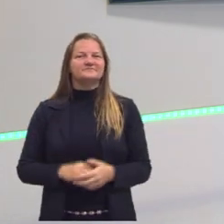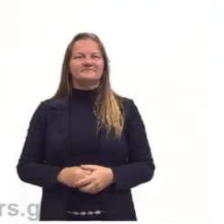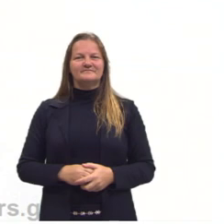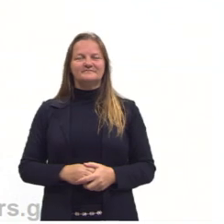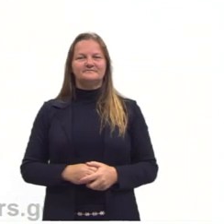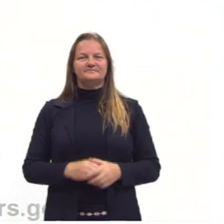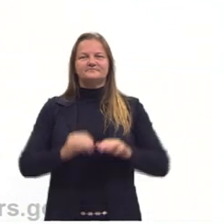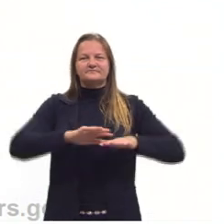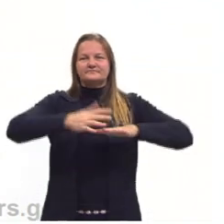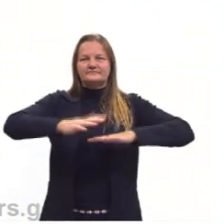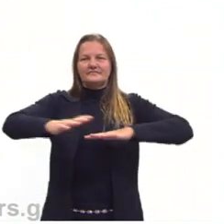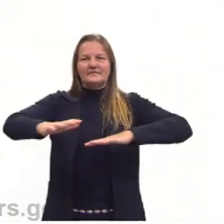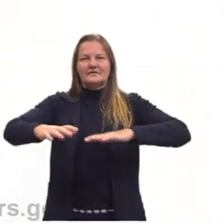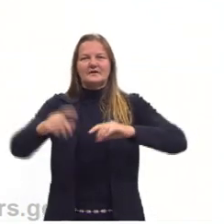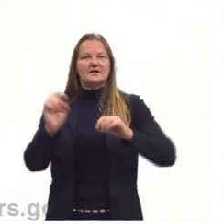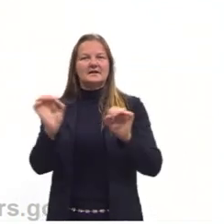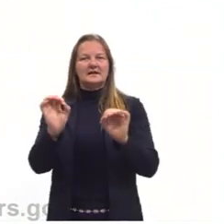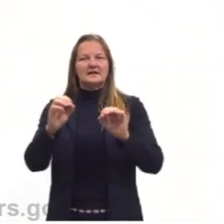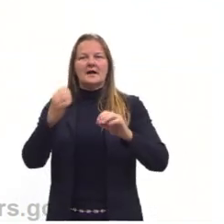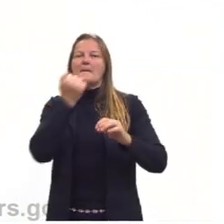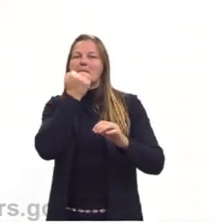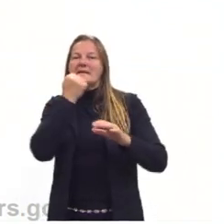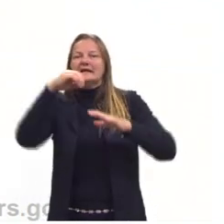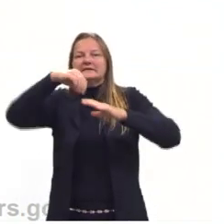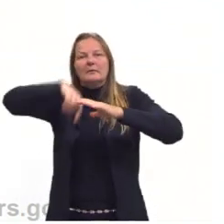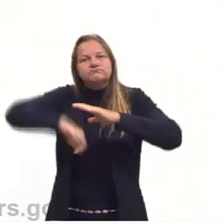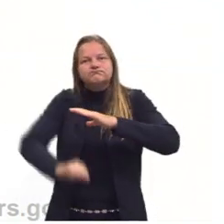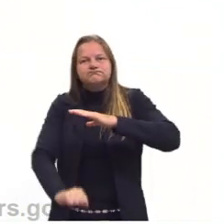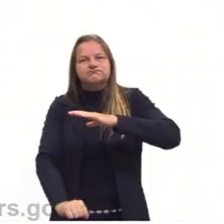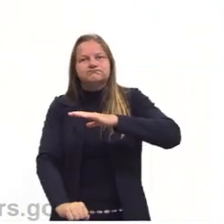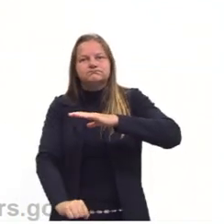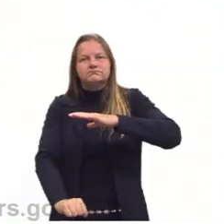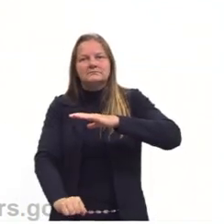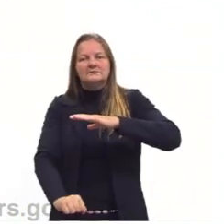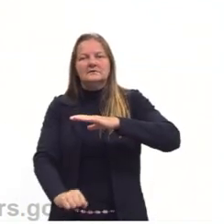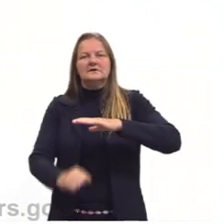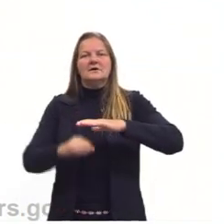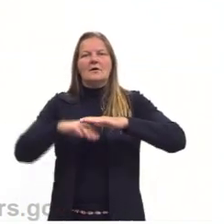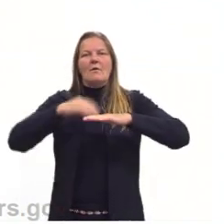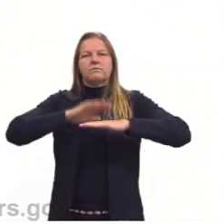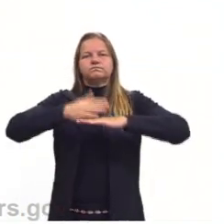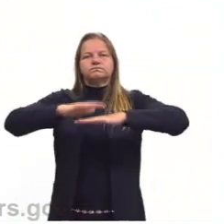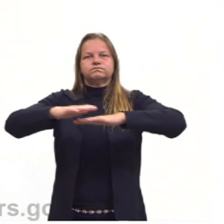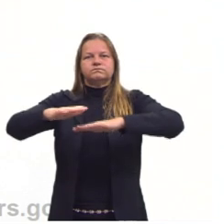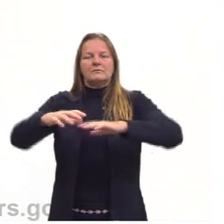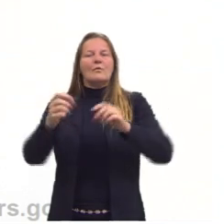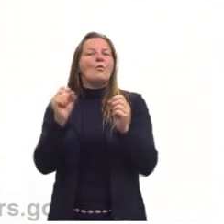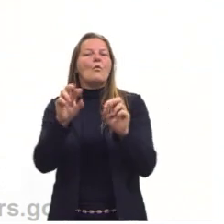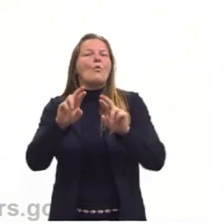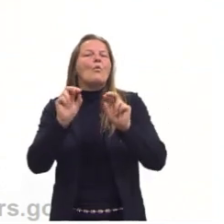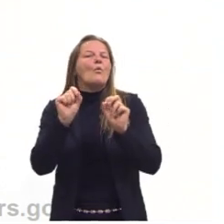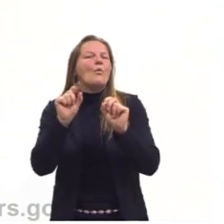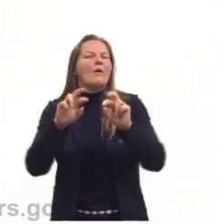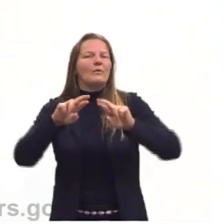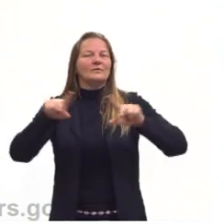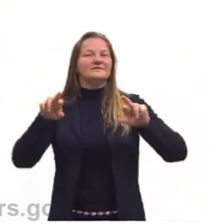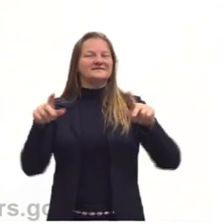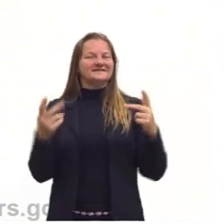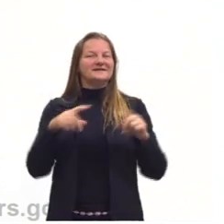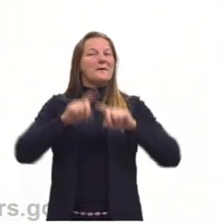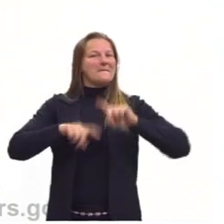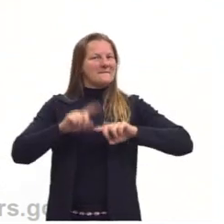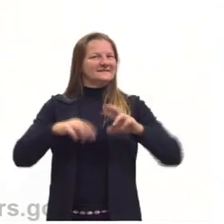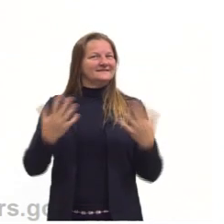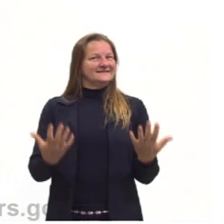flutua e não afunda Por que que a pedra afunda né a tua Qual é a diferença entre esses dois